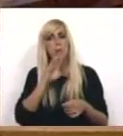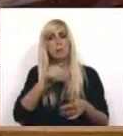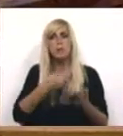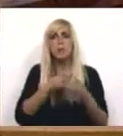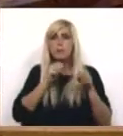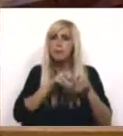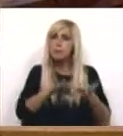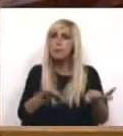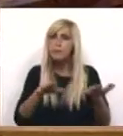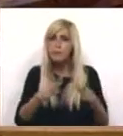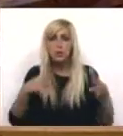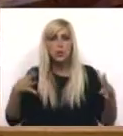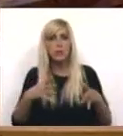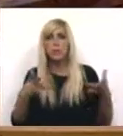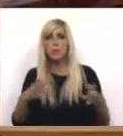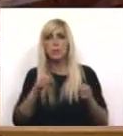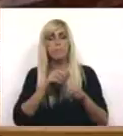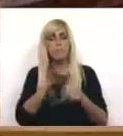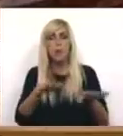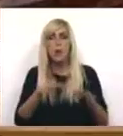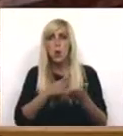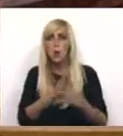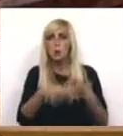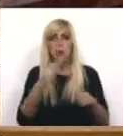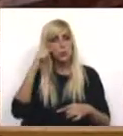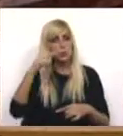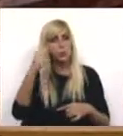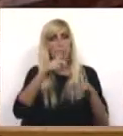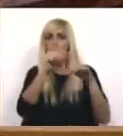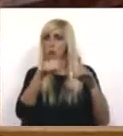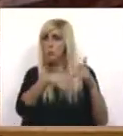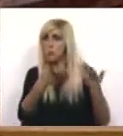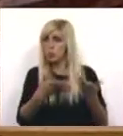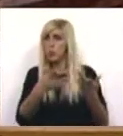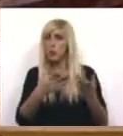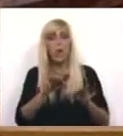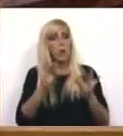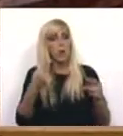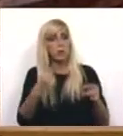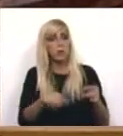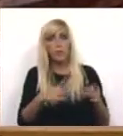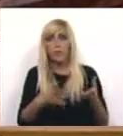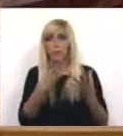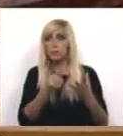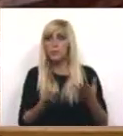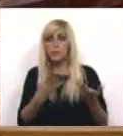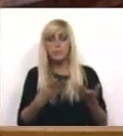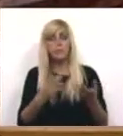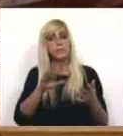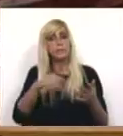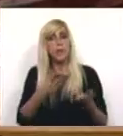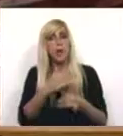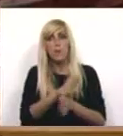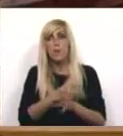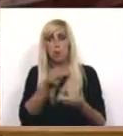gigantescas manchas contínuas de monocultura florestal, em especial do eucalipto, é como se estivéssemos a colocar um rastilho na floresta,